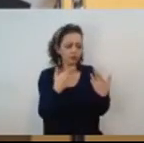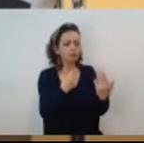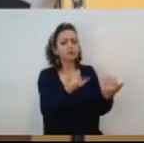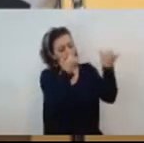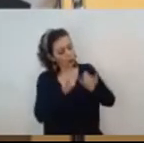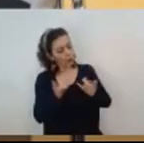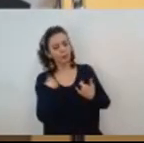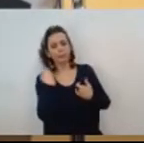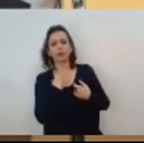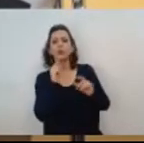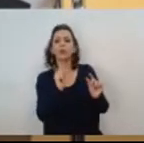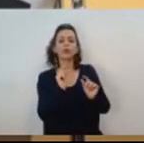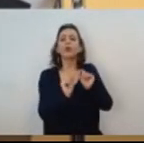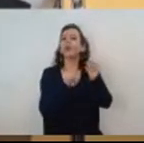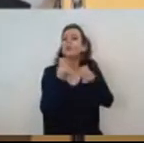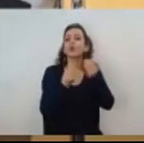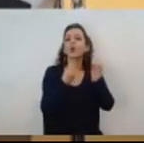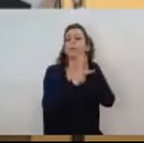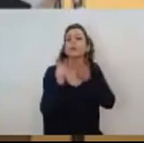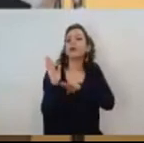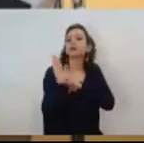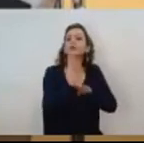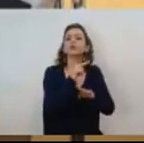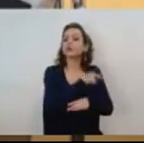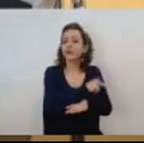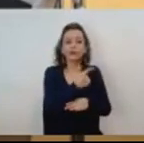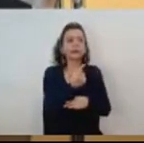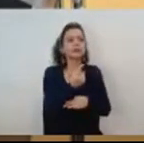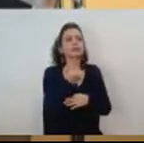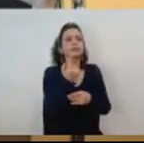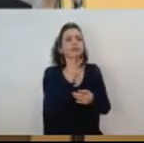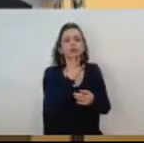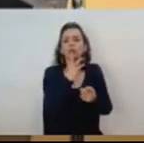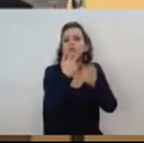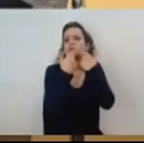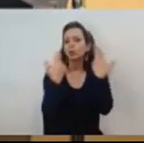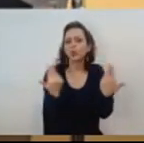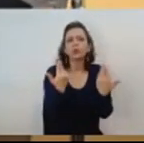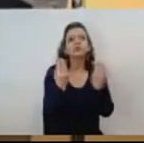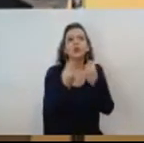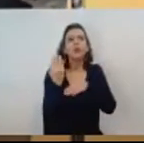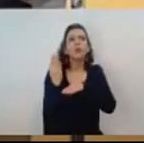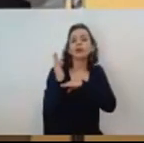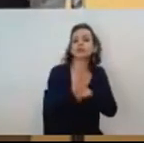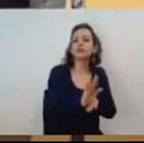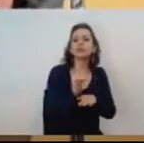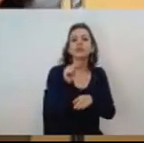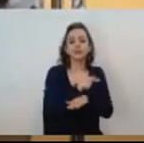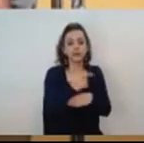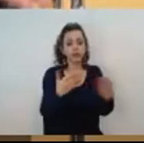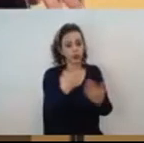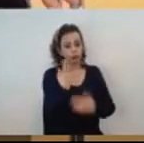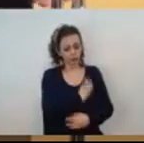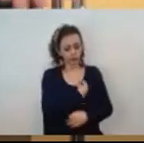seu repertório o programa que hoje te ajuda não só no dia a dia e funcional mas também com